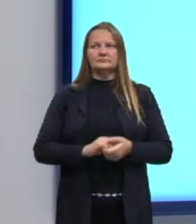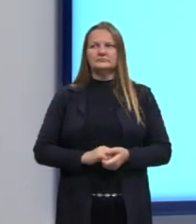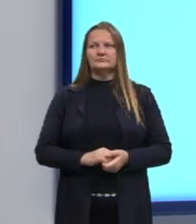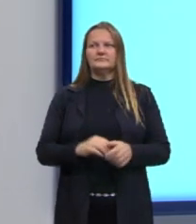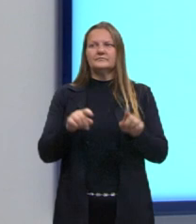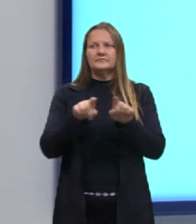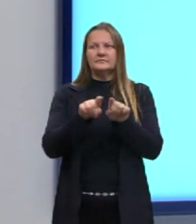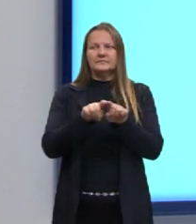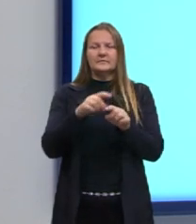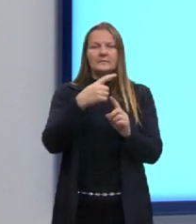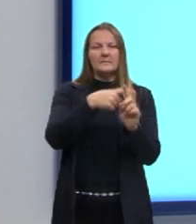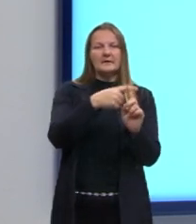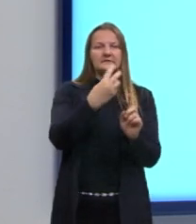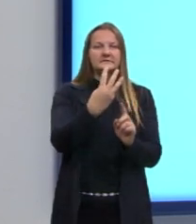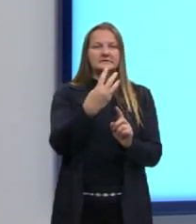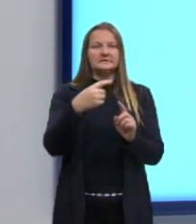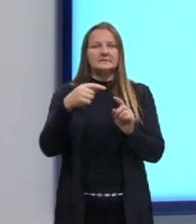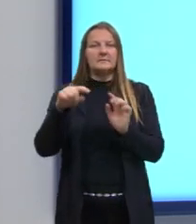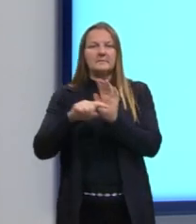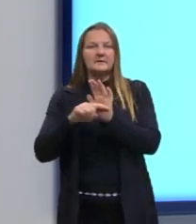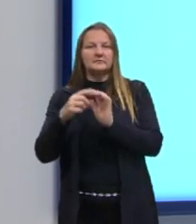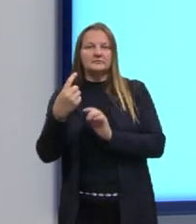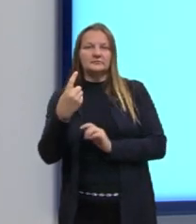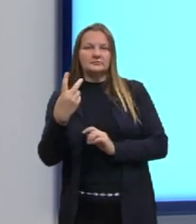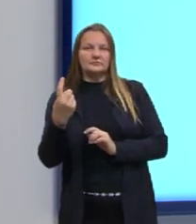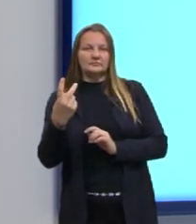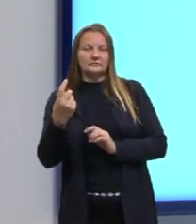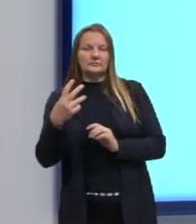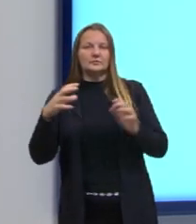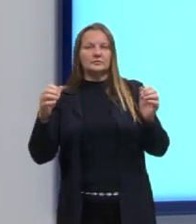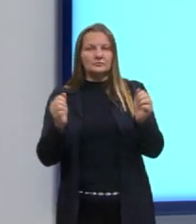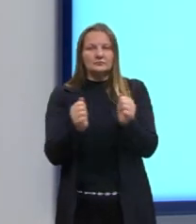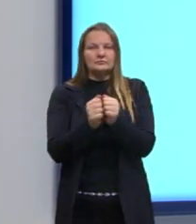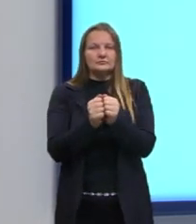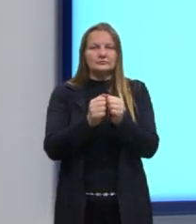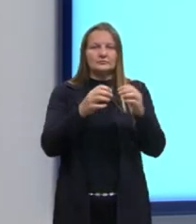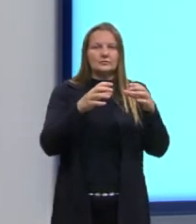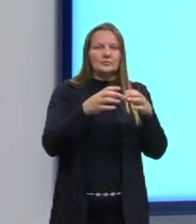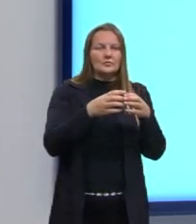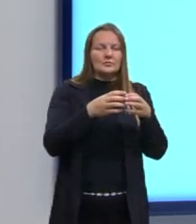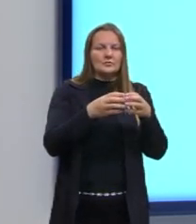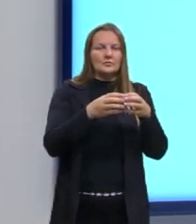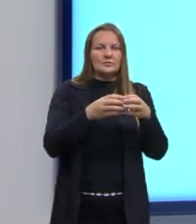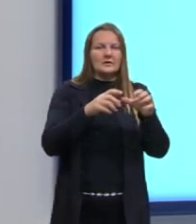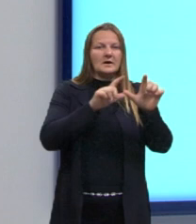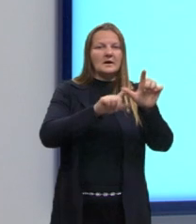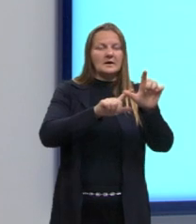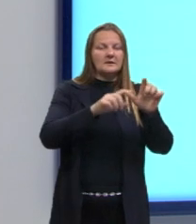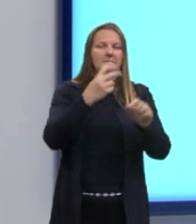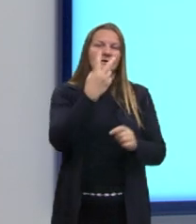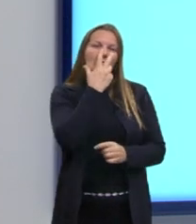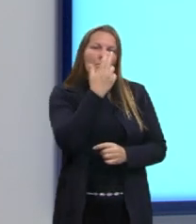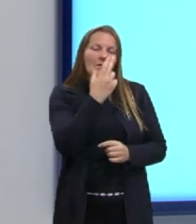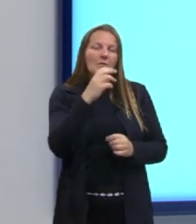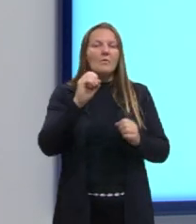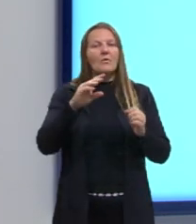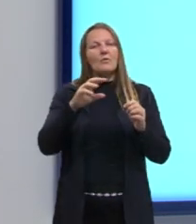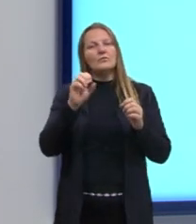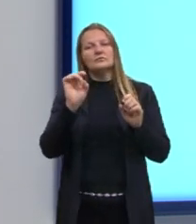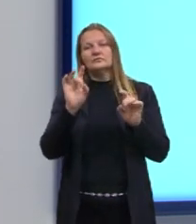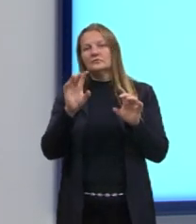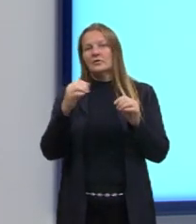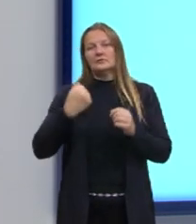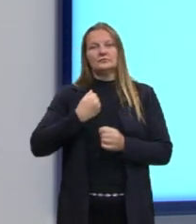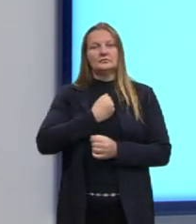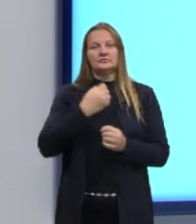ainda tenho mais três e o menos 12 então a gente junta os termos que tem letrinhas iguais ou que são somente